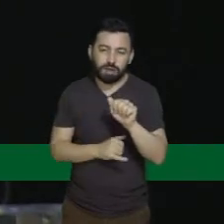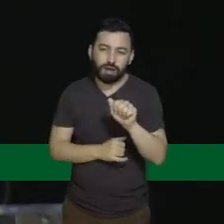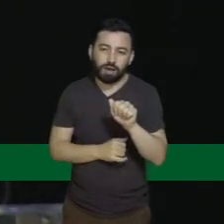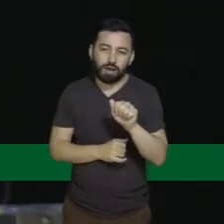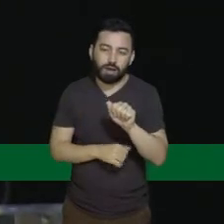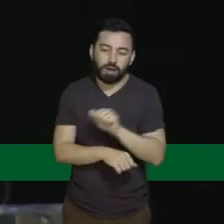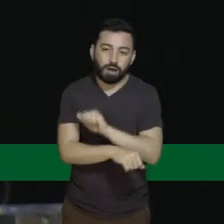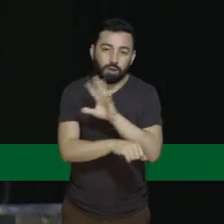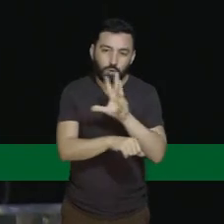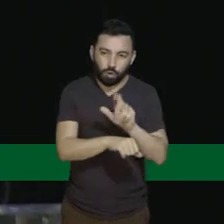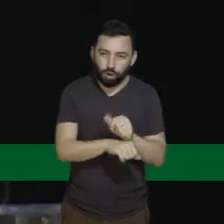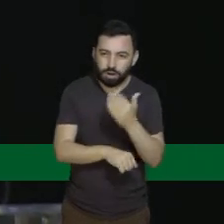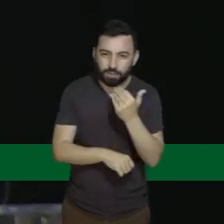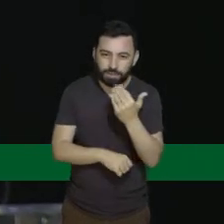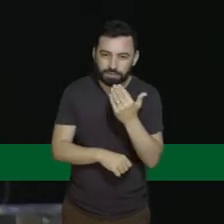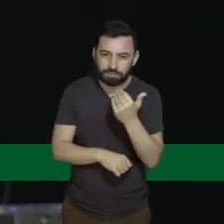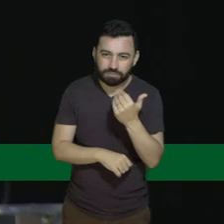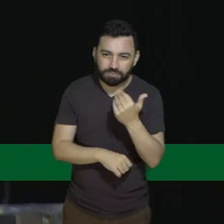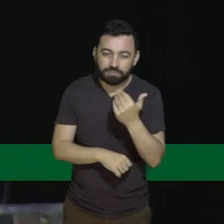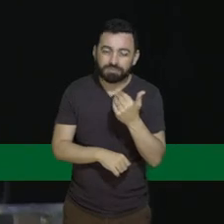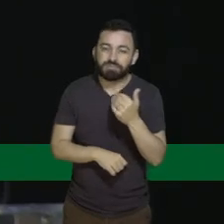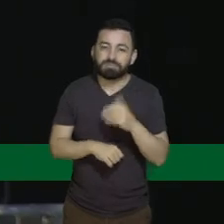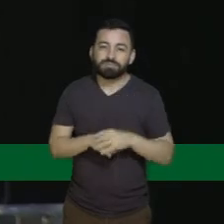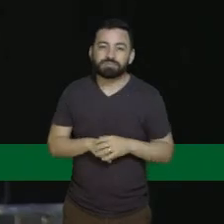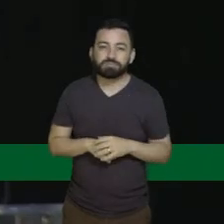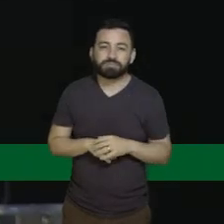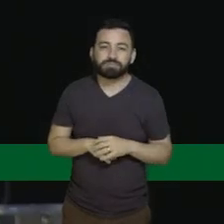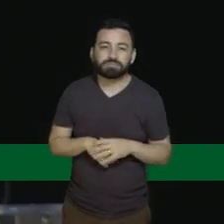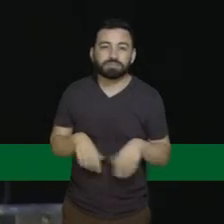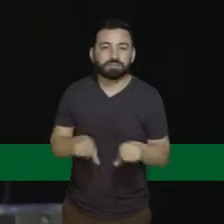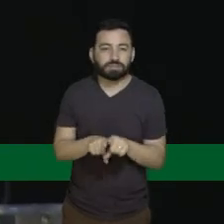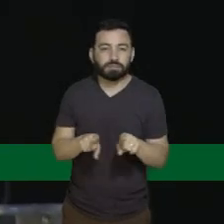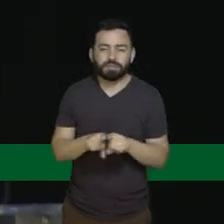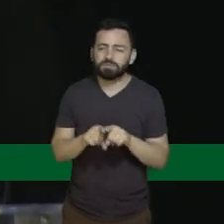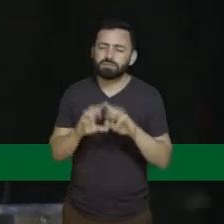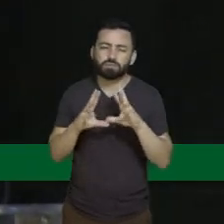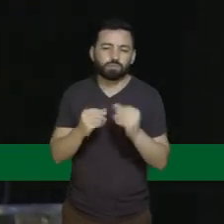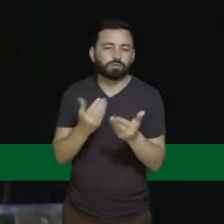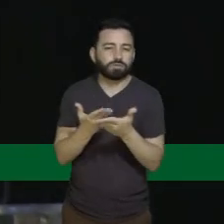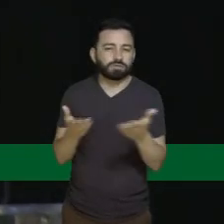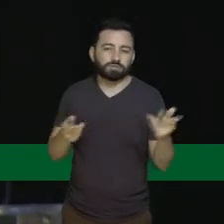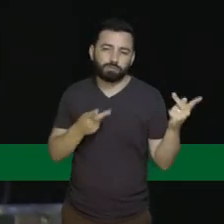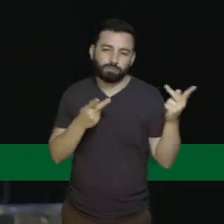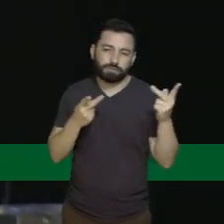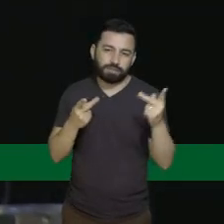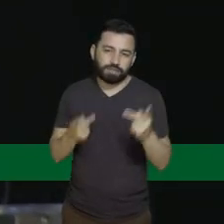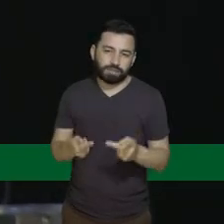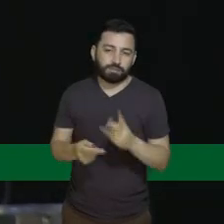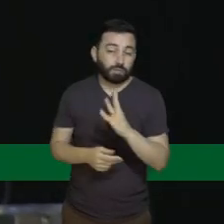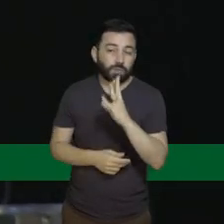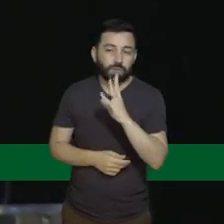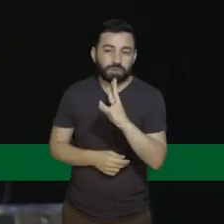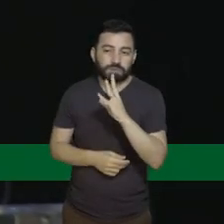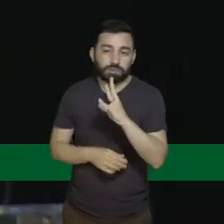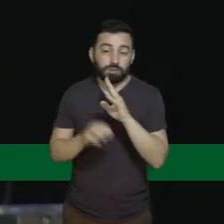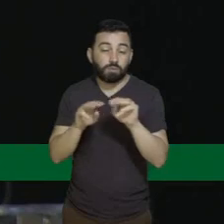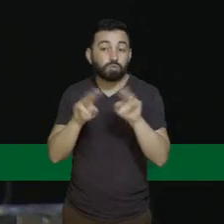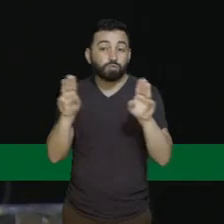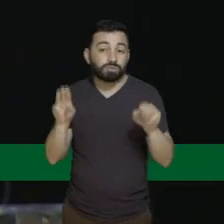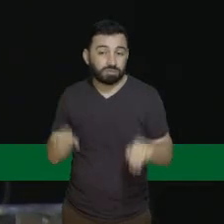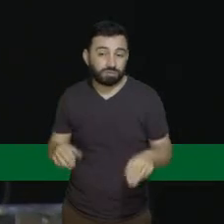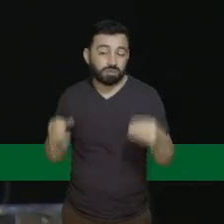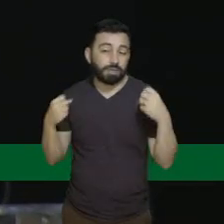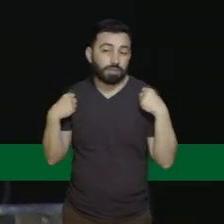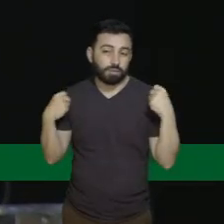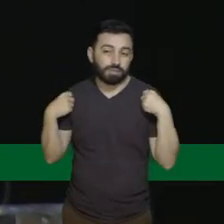que recentemente esteve aqui, o senhor Canton. E todos os senhores estarão convidados para conhecer o Museu da Chapecoense,